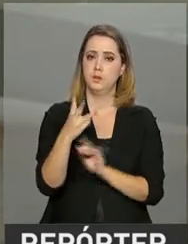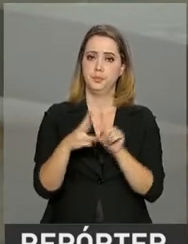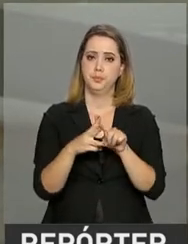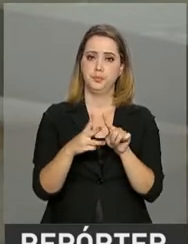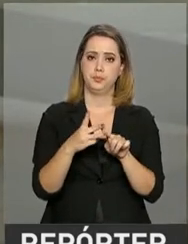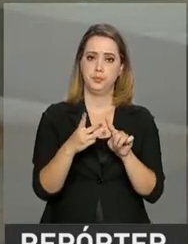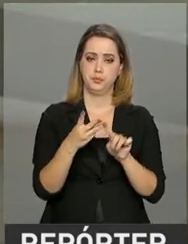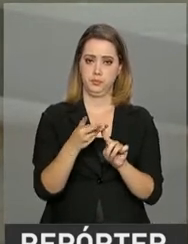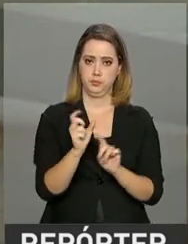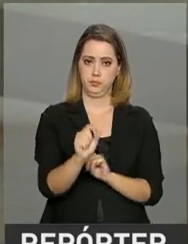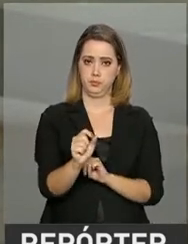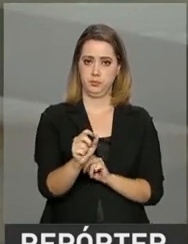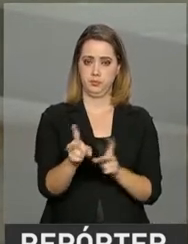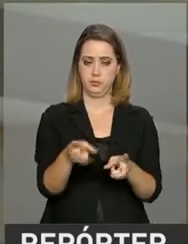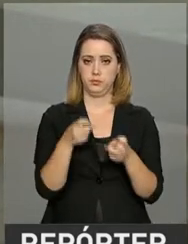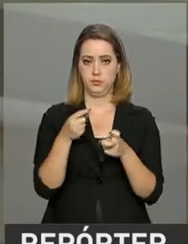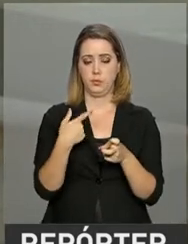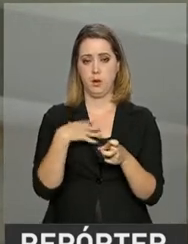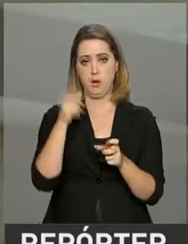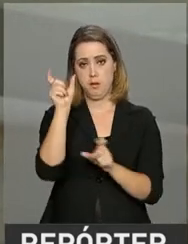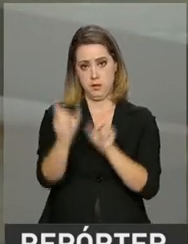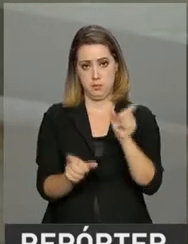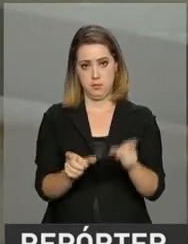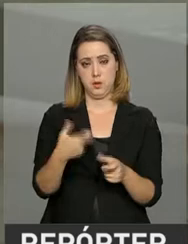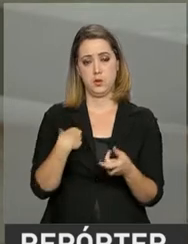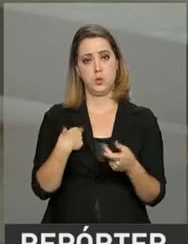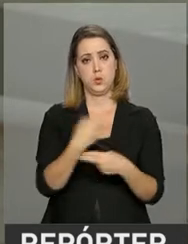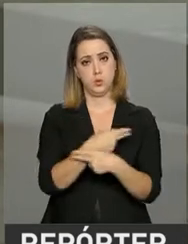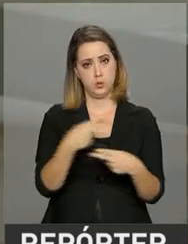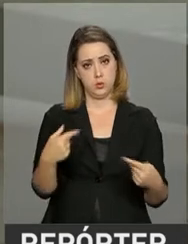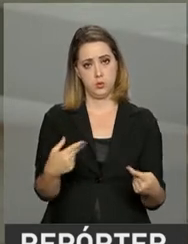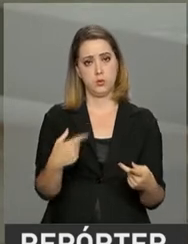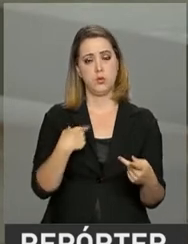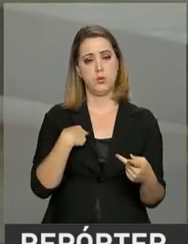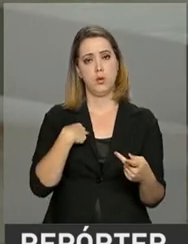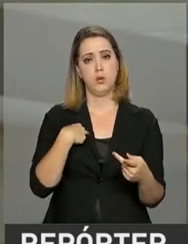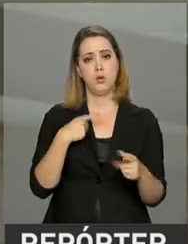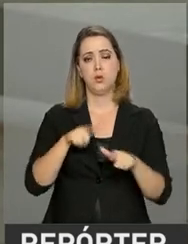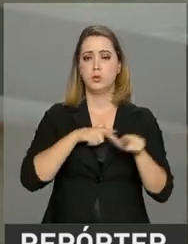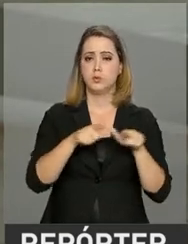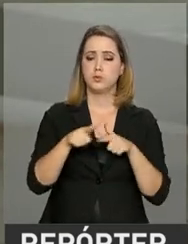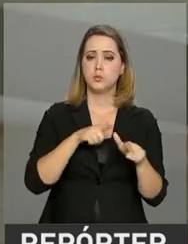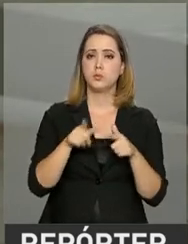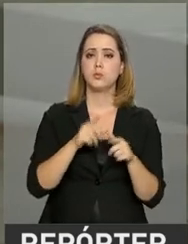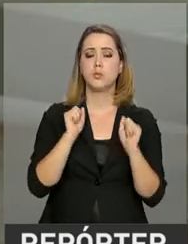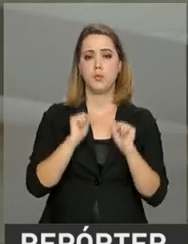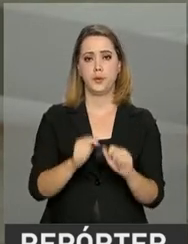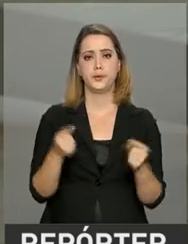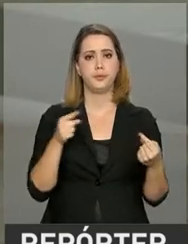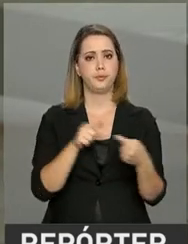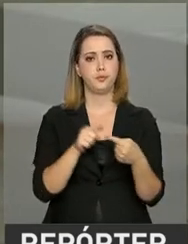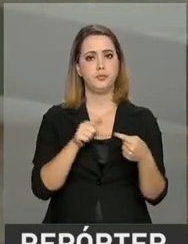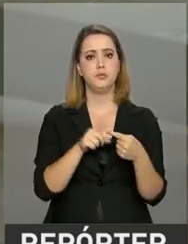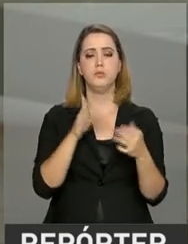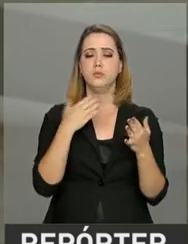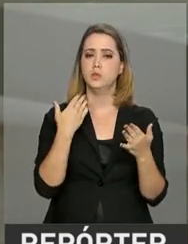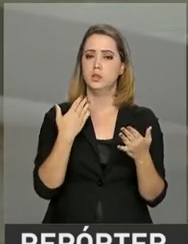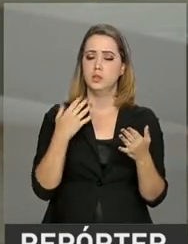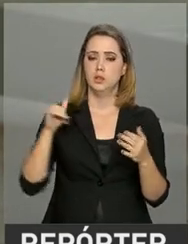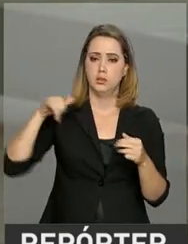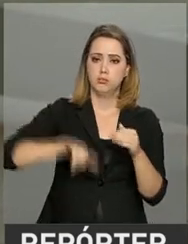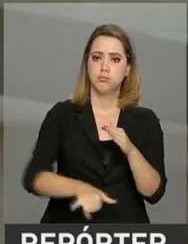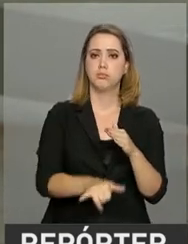aspectos aspectos humanos materiais e operacionais que podem estar relacionados à queda da